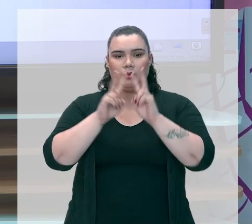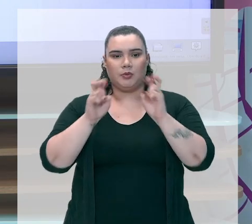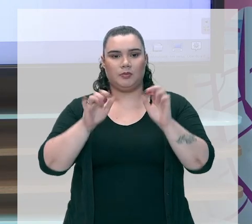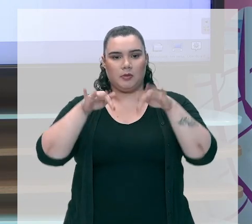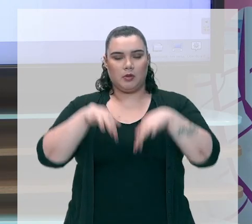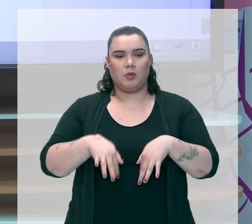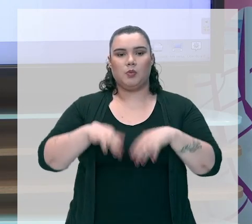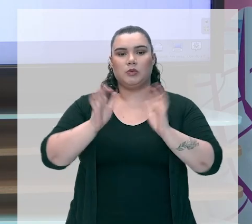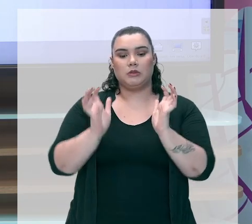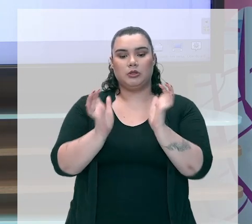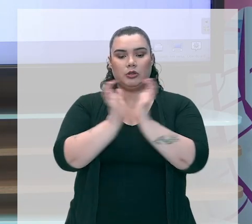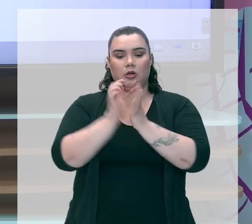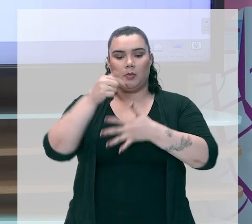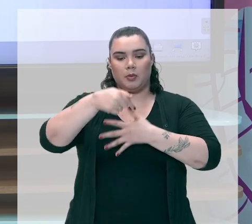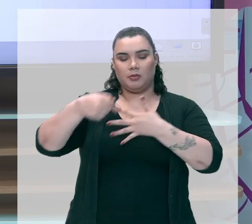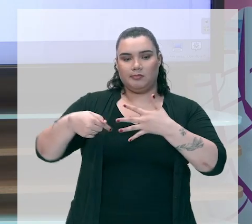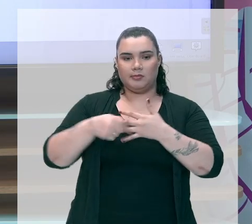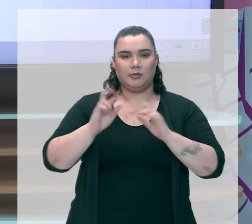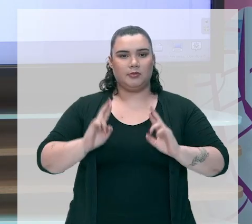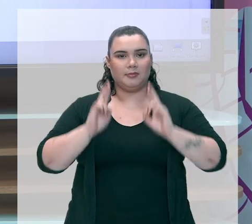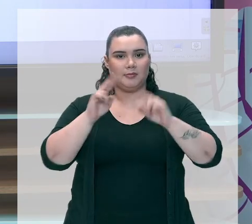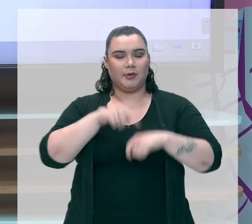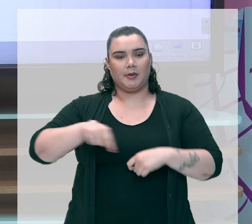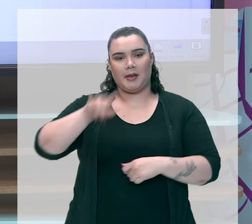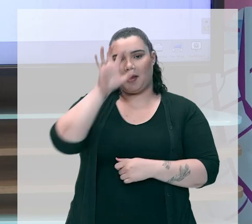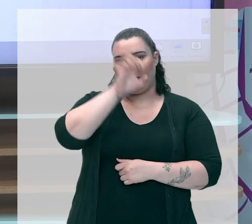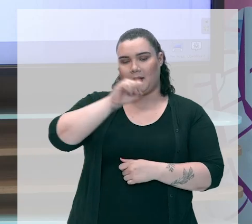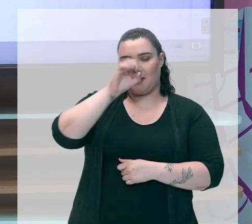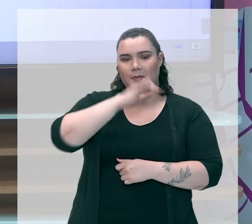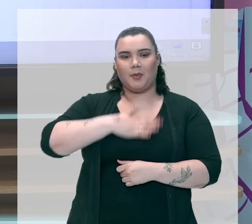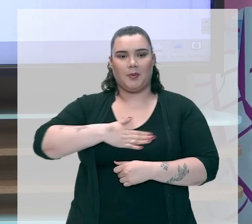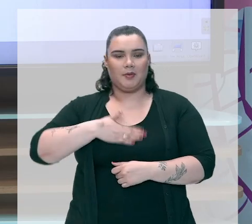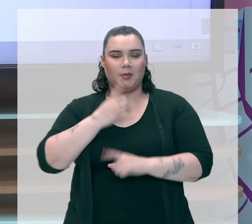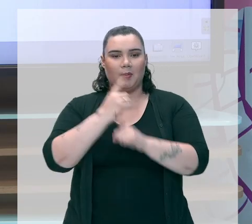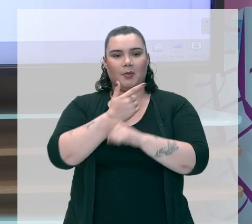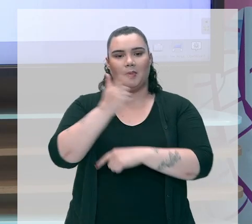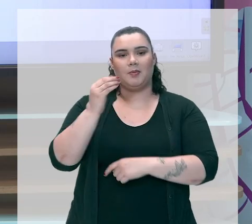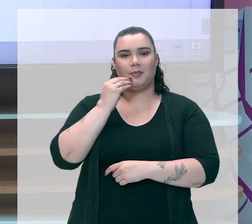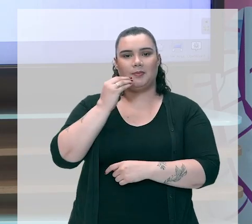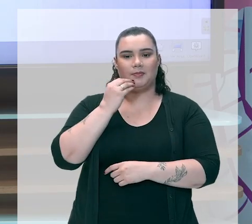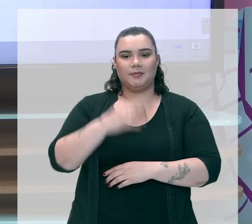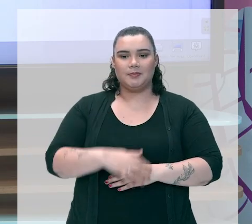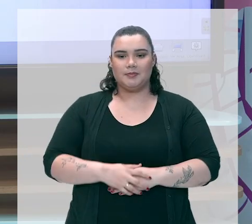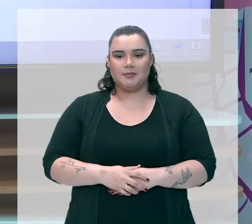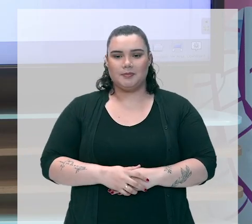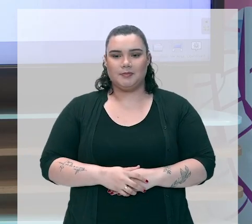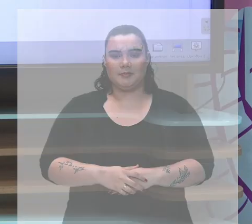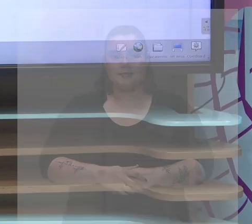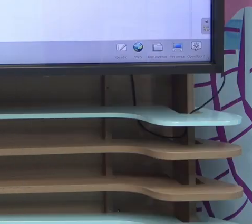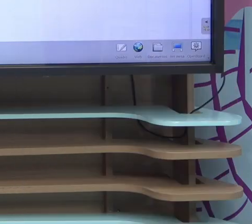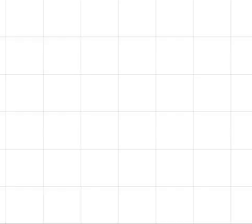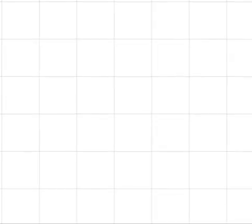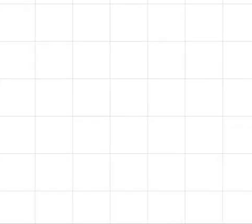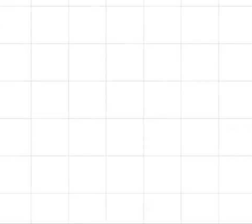aula sobre o sistema endócrino. Espero que vocês tenham conseguido acompanhar e tenham curtido e a gente se vê na próxima aula.